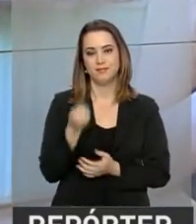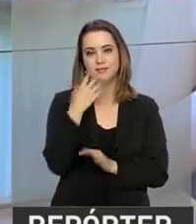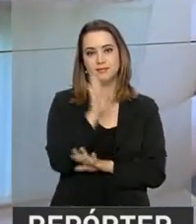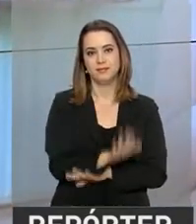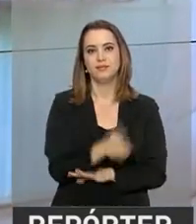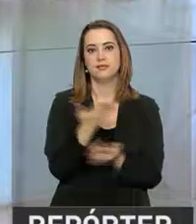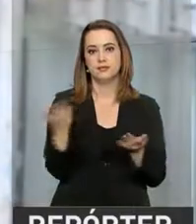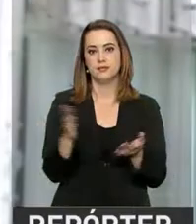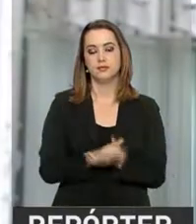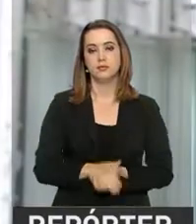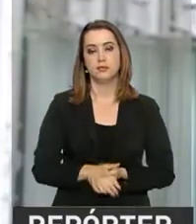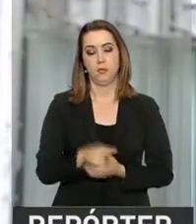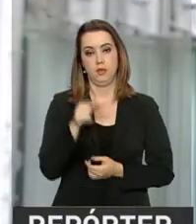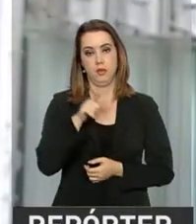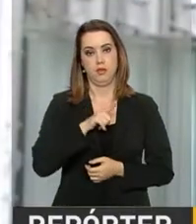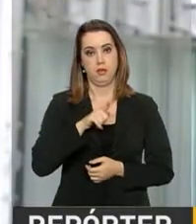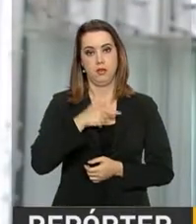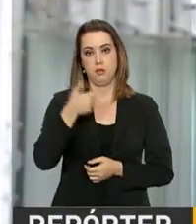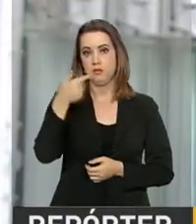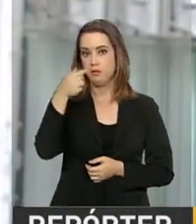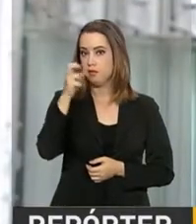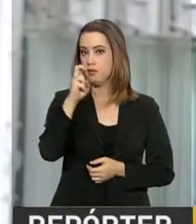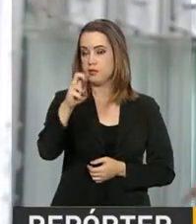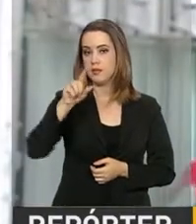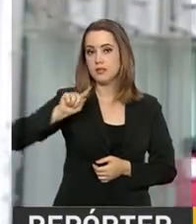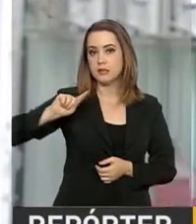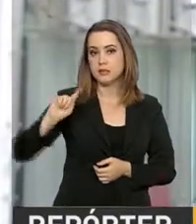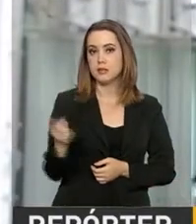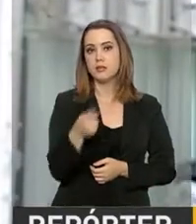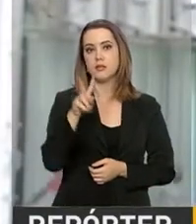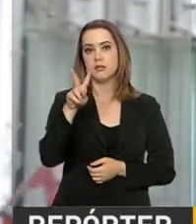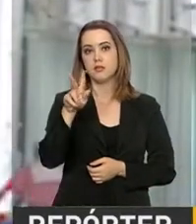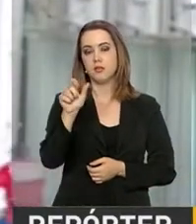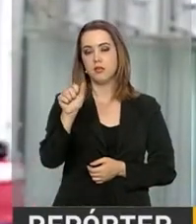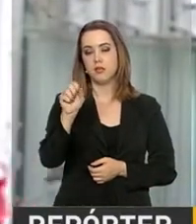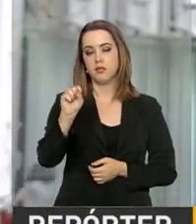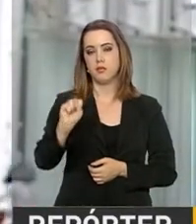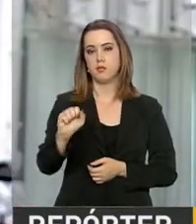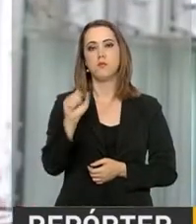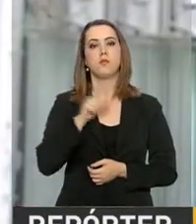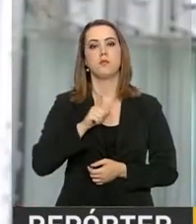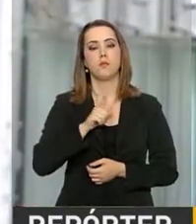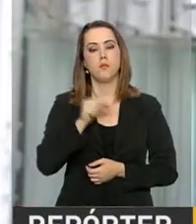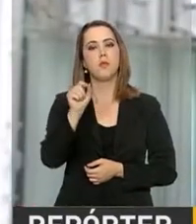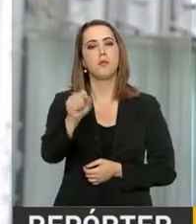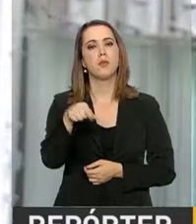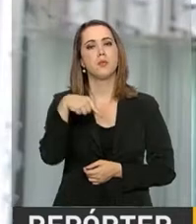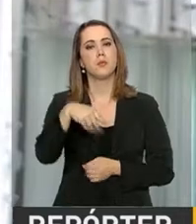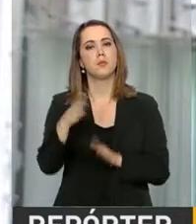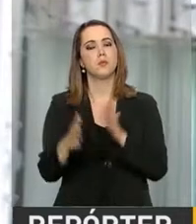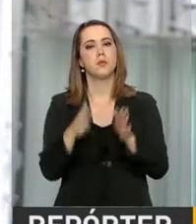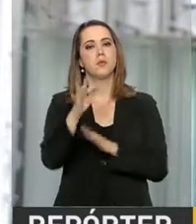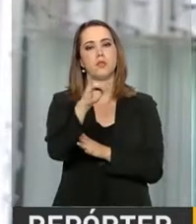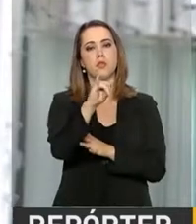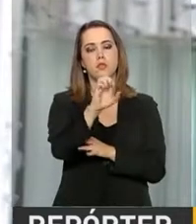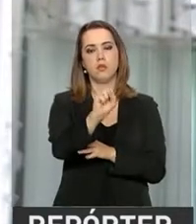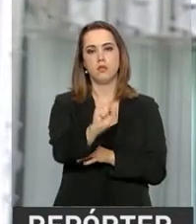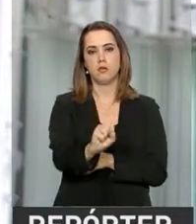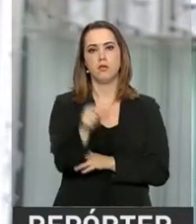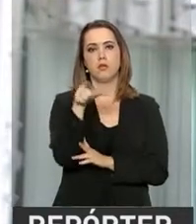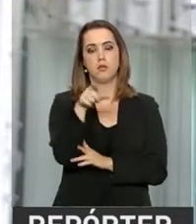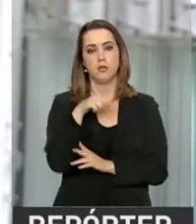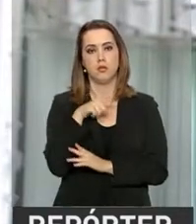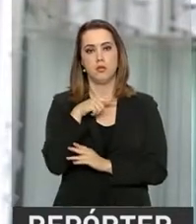na eleição 75 mil vagas remanescentes nesta edição do financiamento estudantil é uma iniciativa inédita